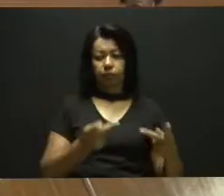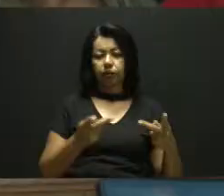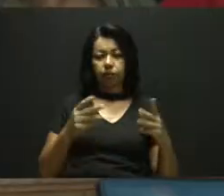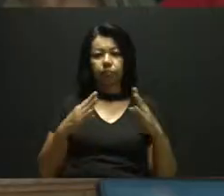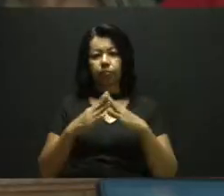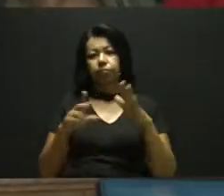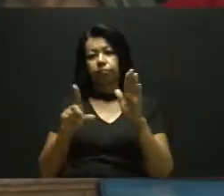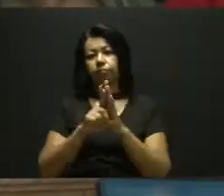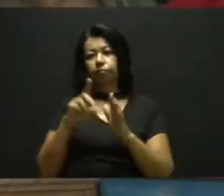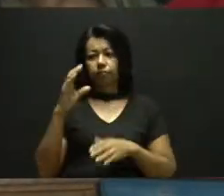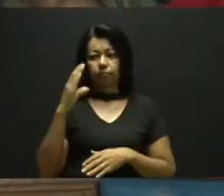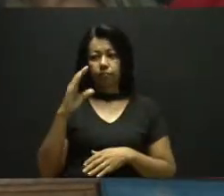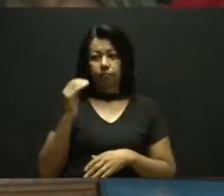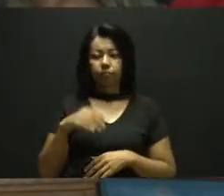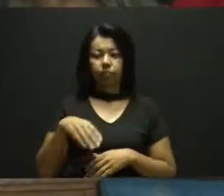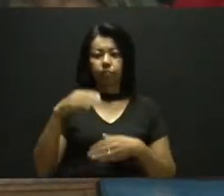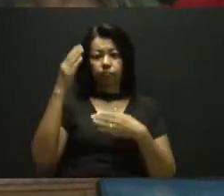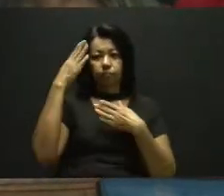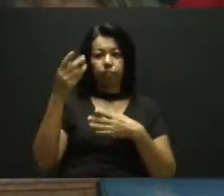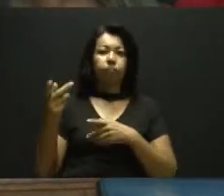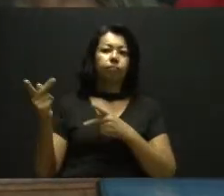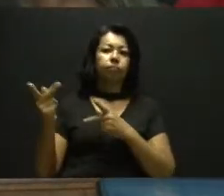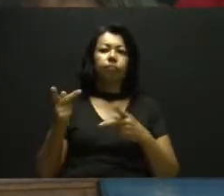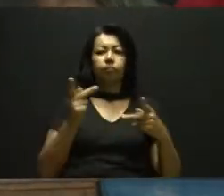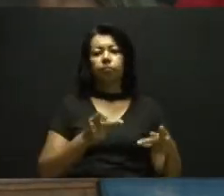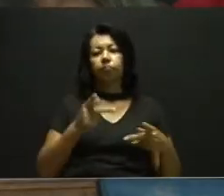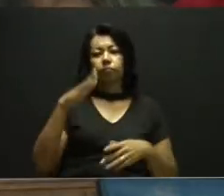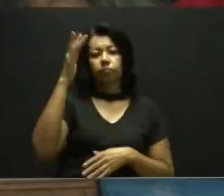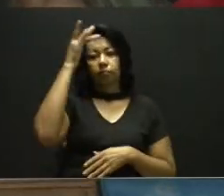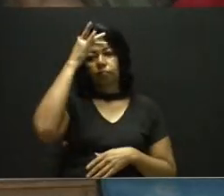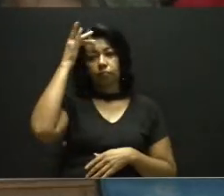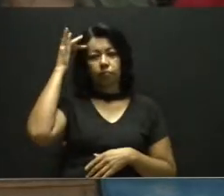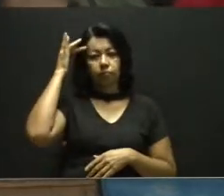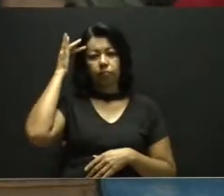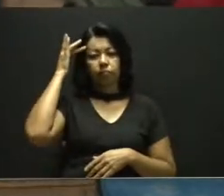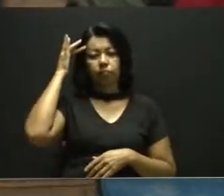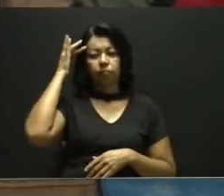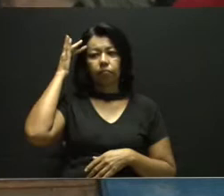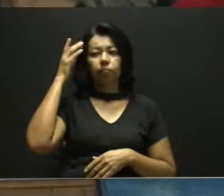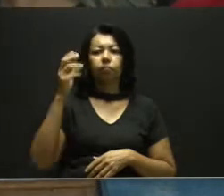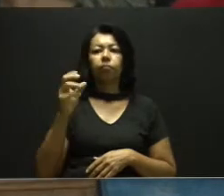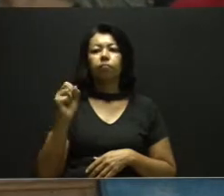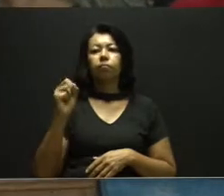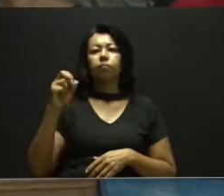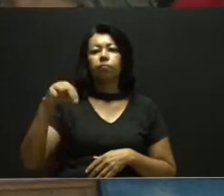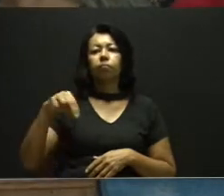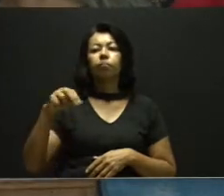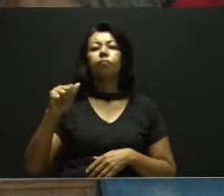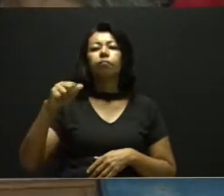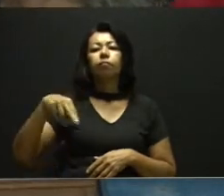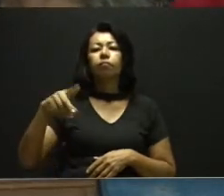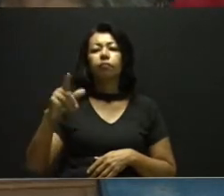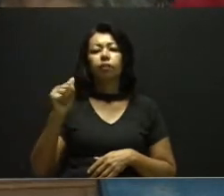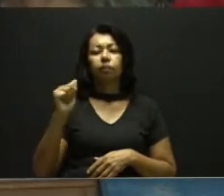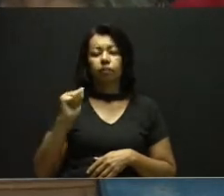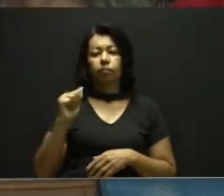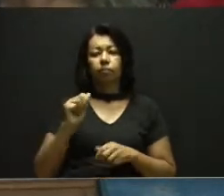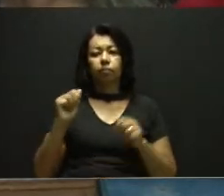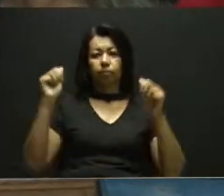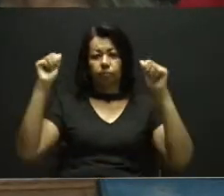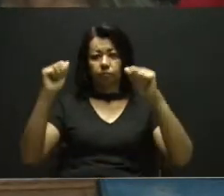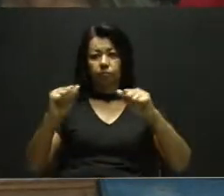de cubatão registra a presença das seguintes autoridades andré furquim assessor especial de